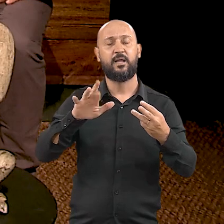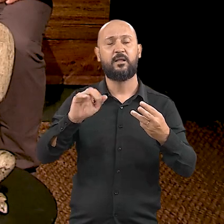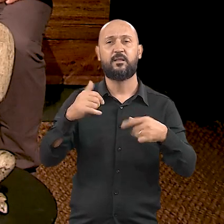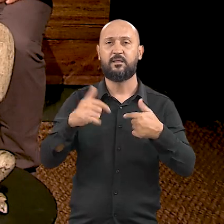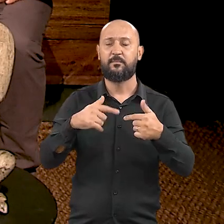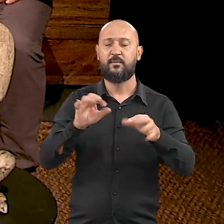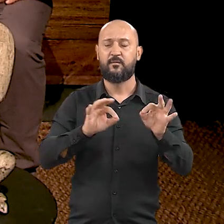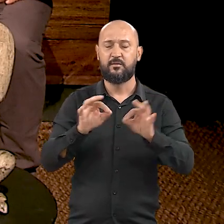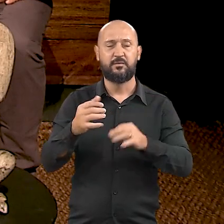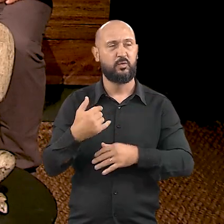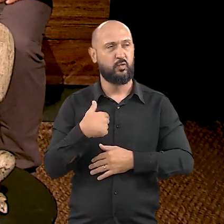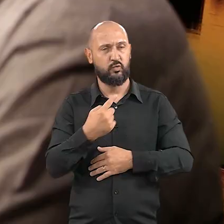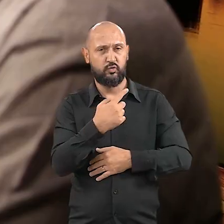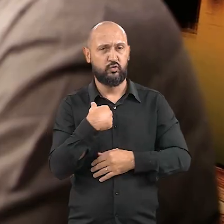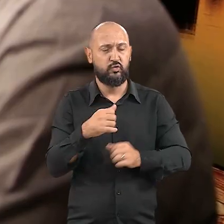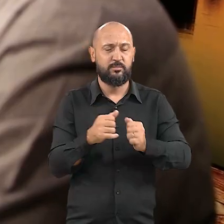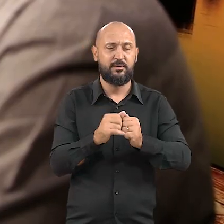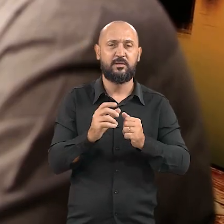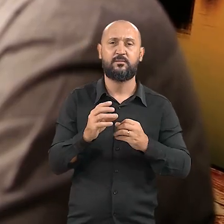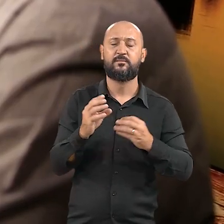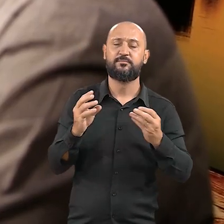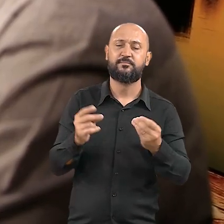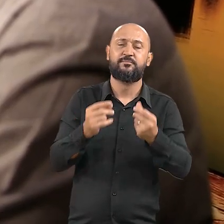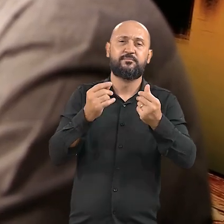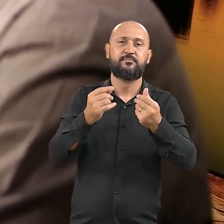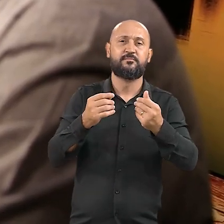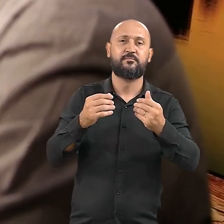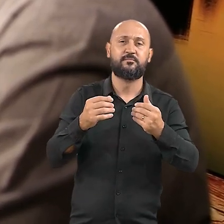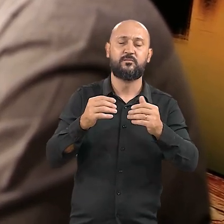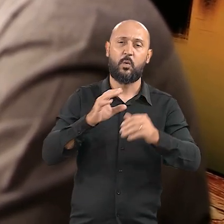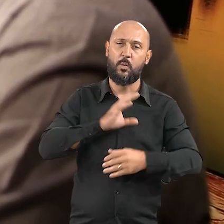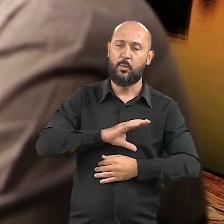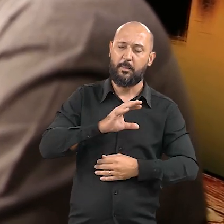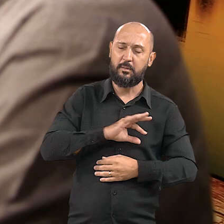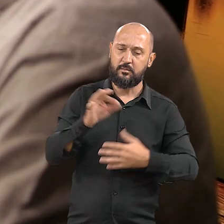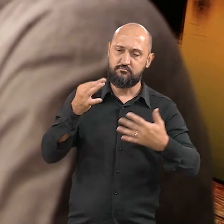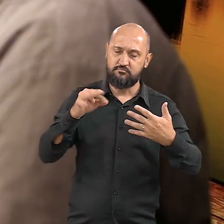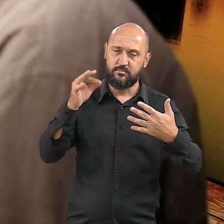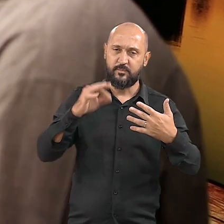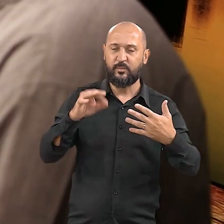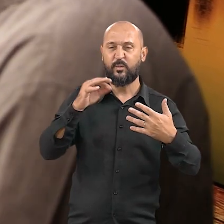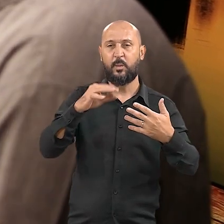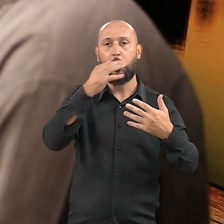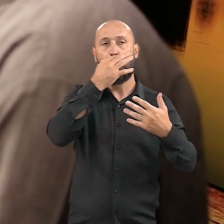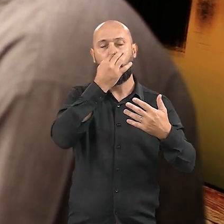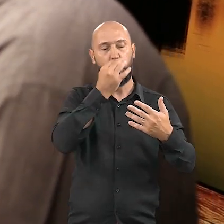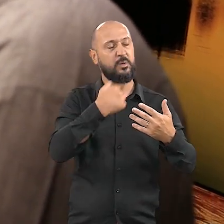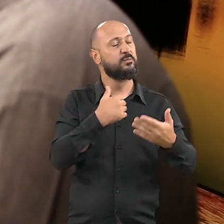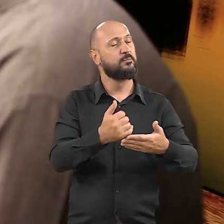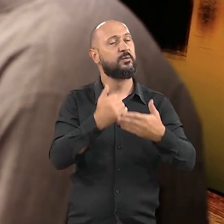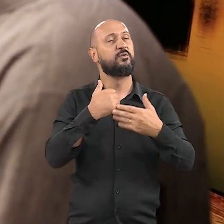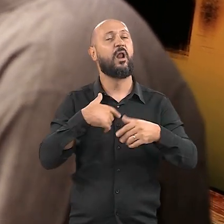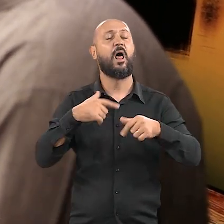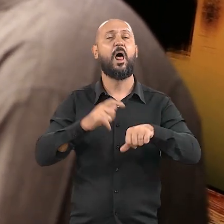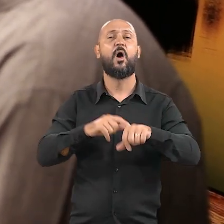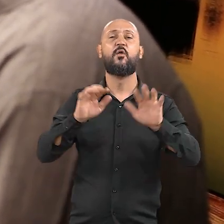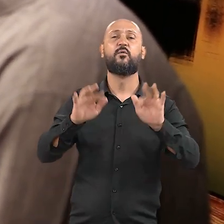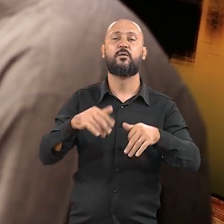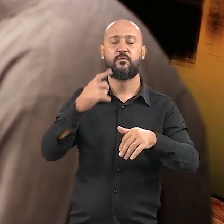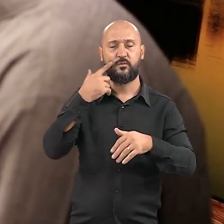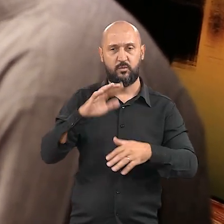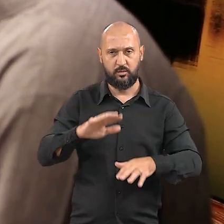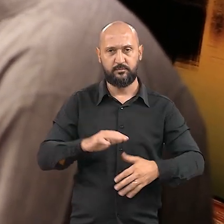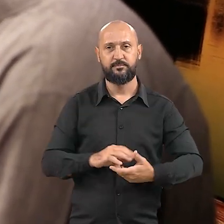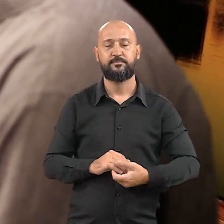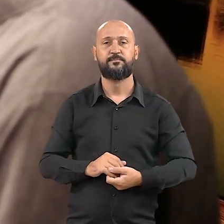trabalhava comigo na programação ali, para dar um tapa no português do negócio ali. E eles me ajudaram a finalizar. Essa